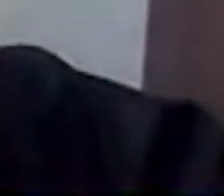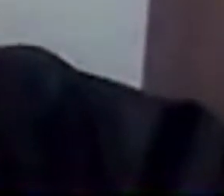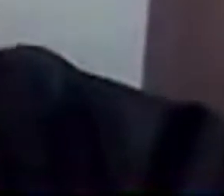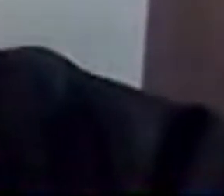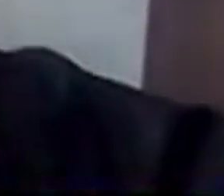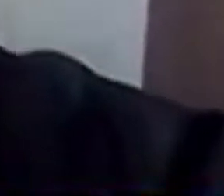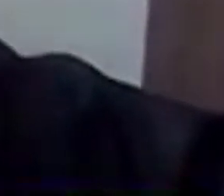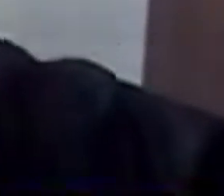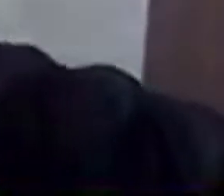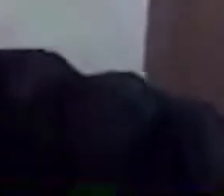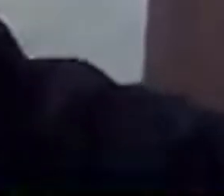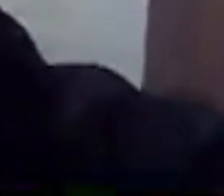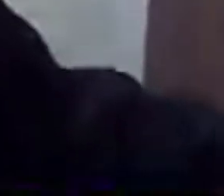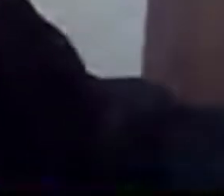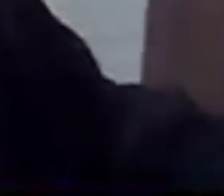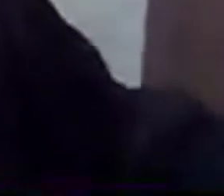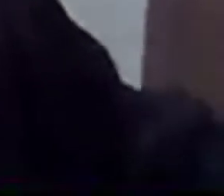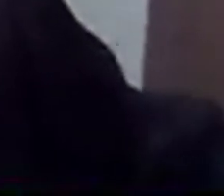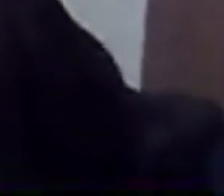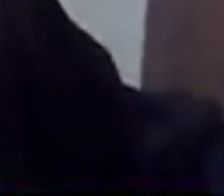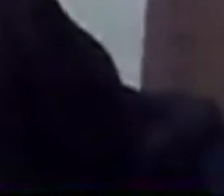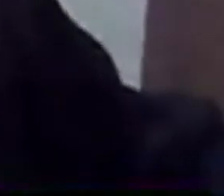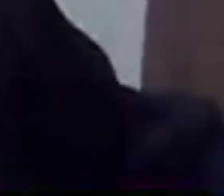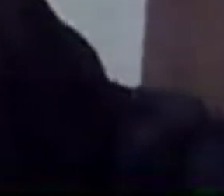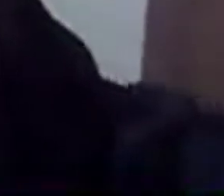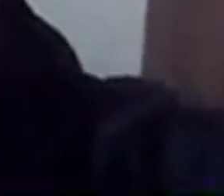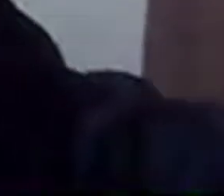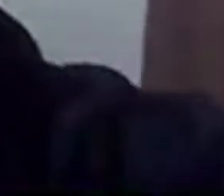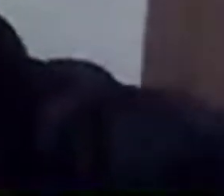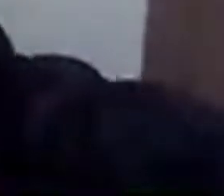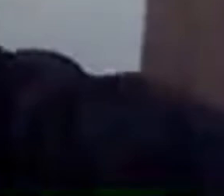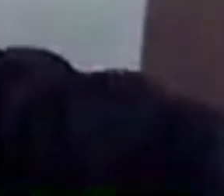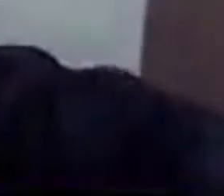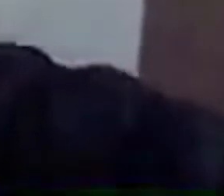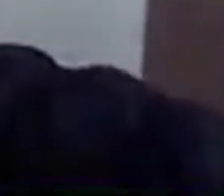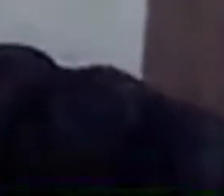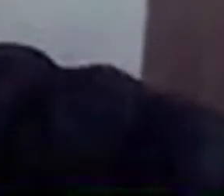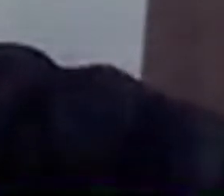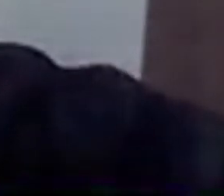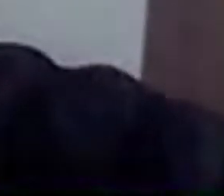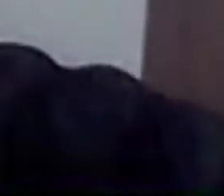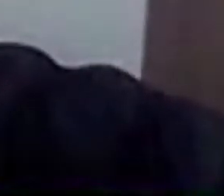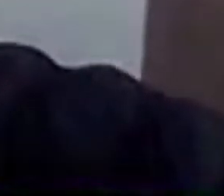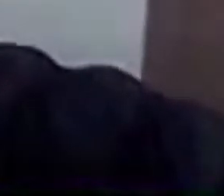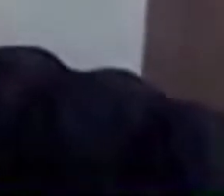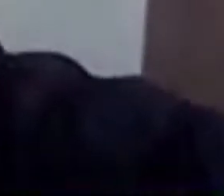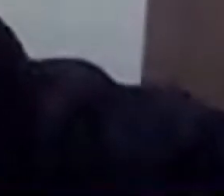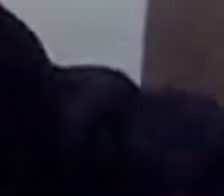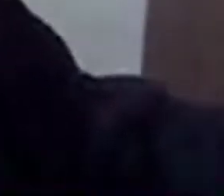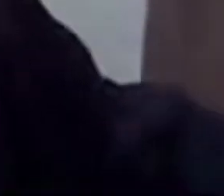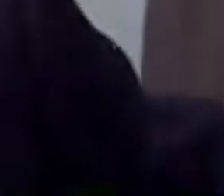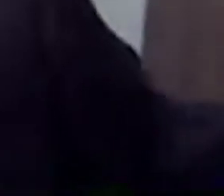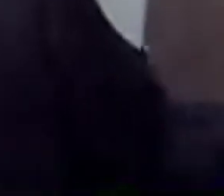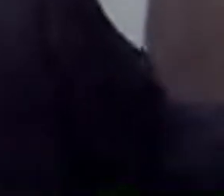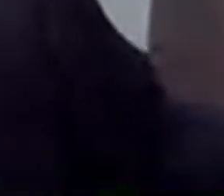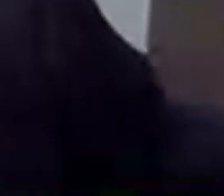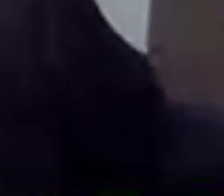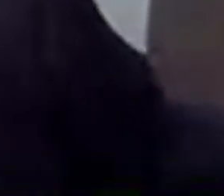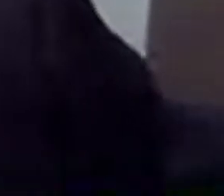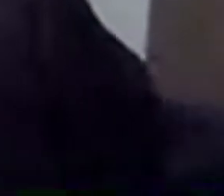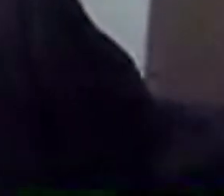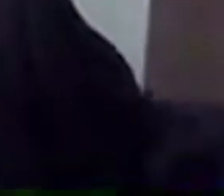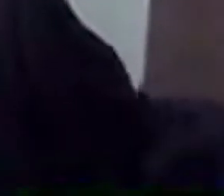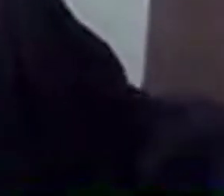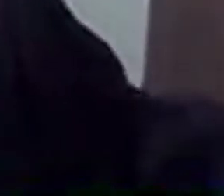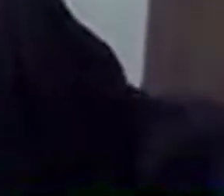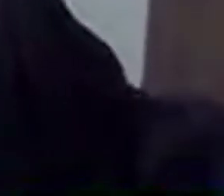E, até mesmo, e aqui eu falo até em causa própria, porque há uma portaria conjunta ainda na